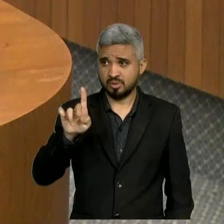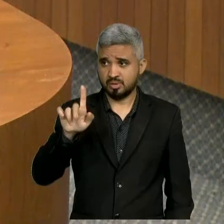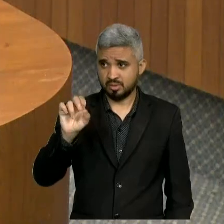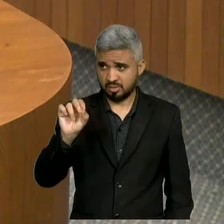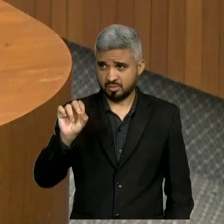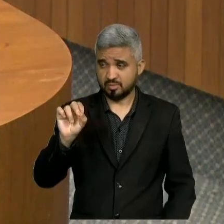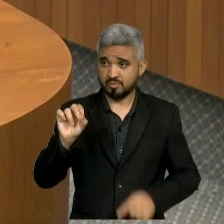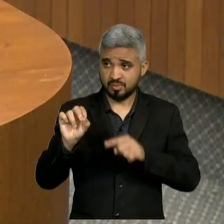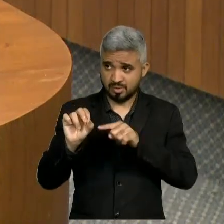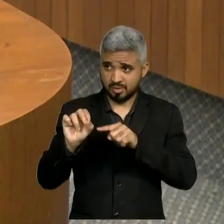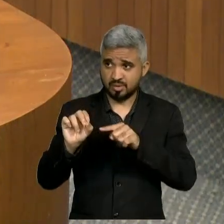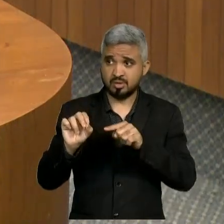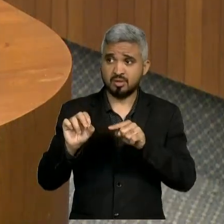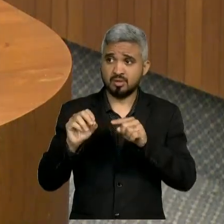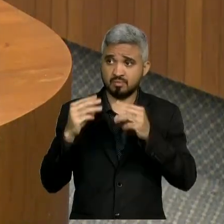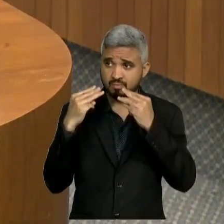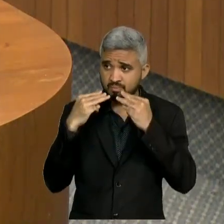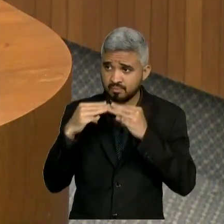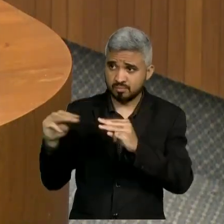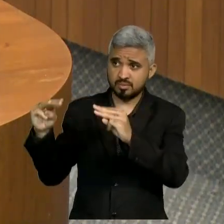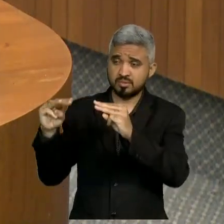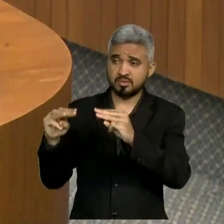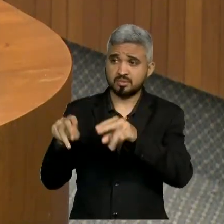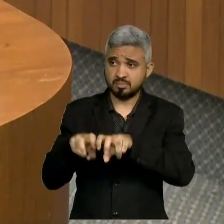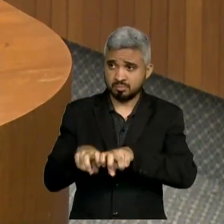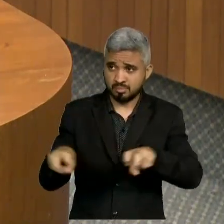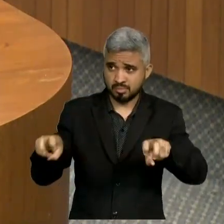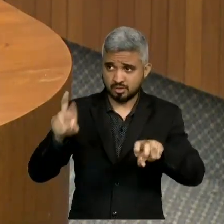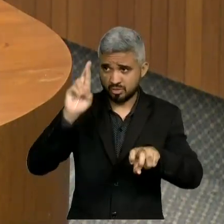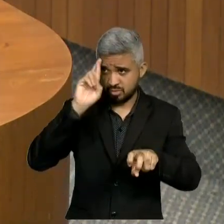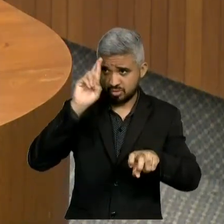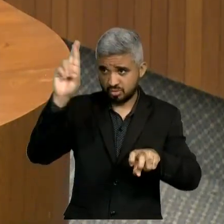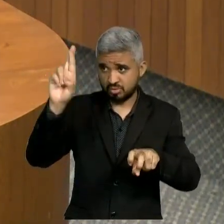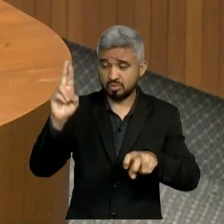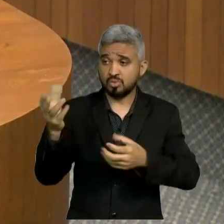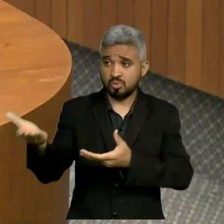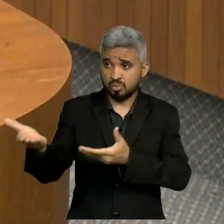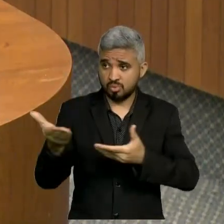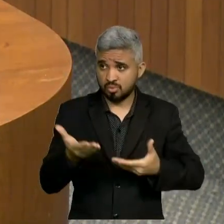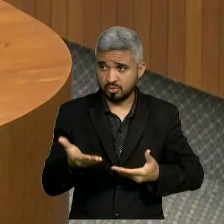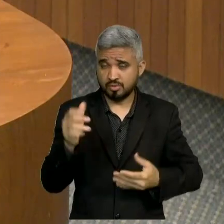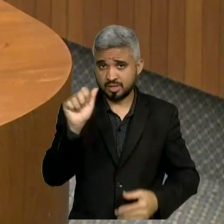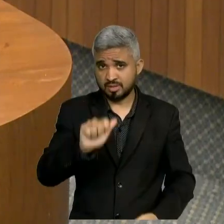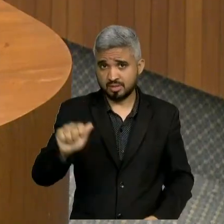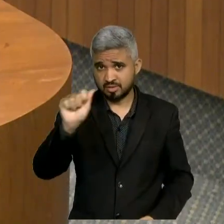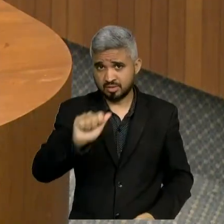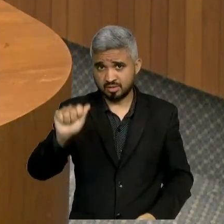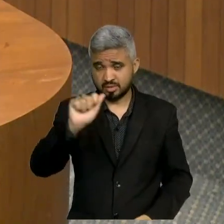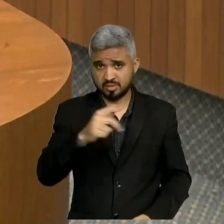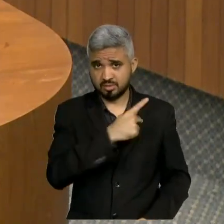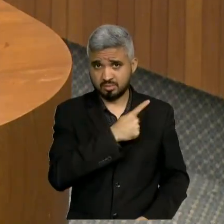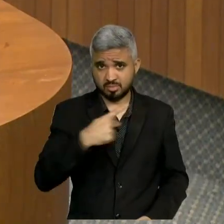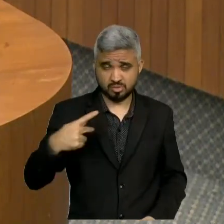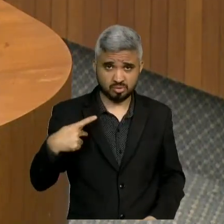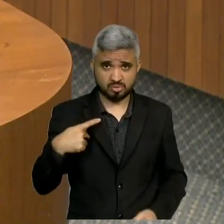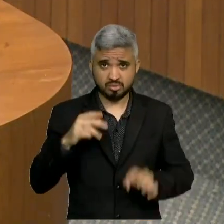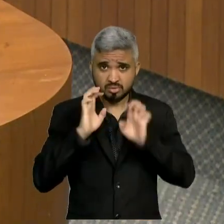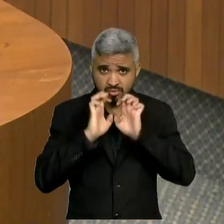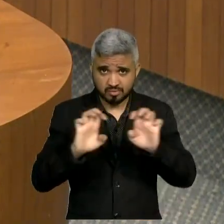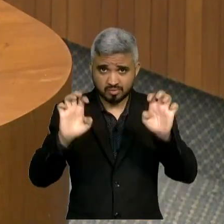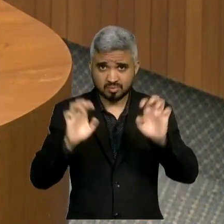será encaminhado à mesa diretora o convite da Associação dos Ministros do Evangelho para que